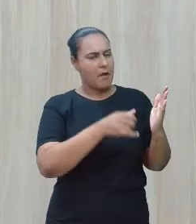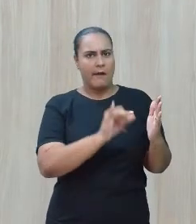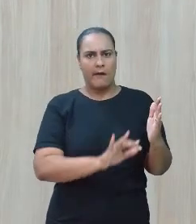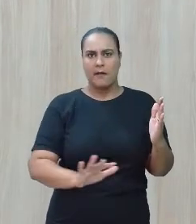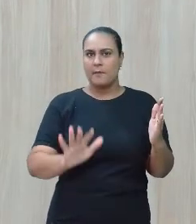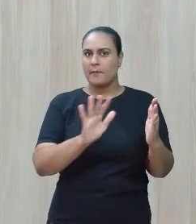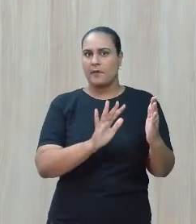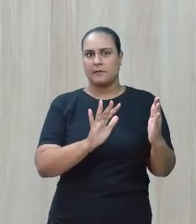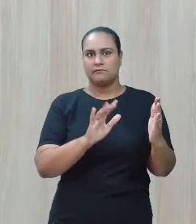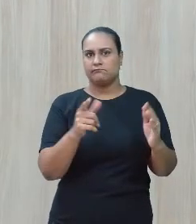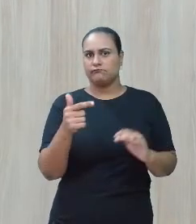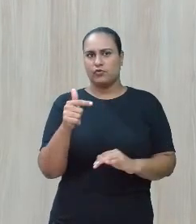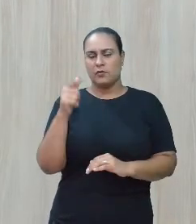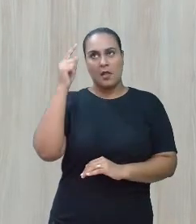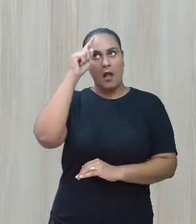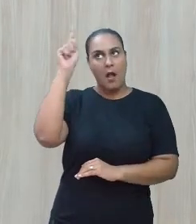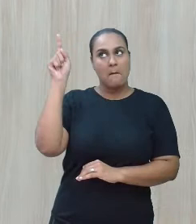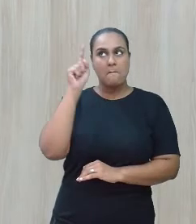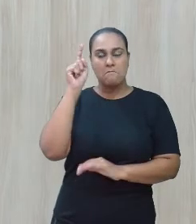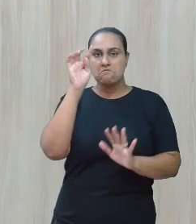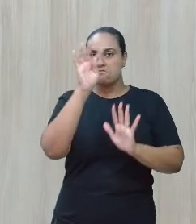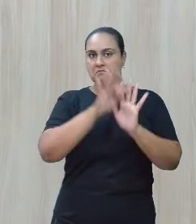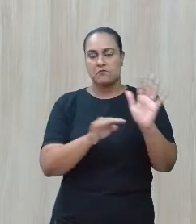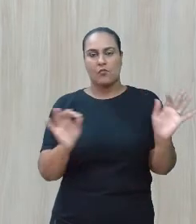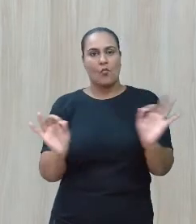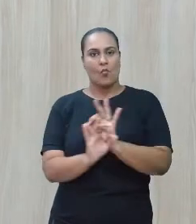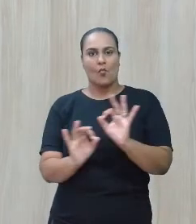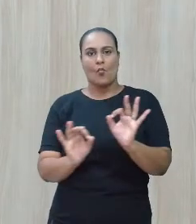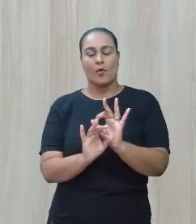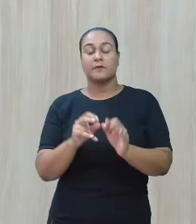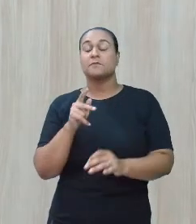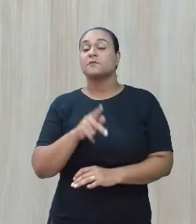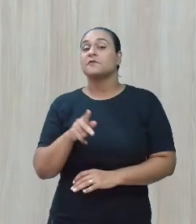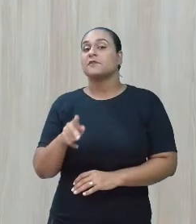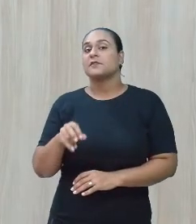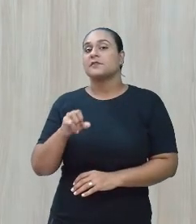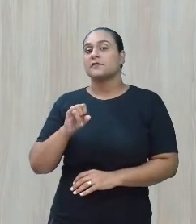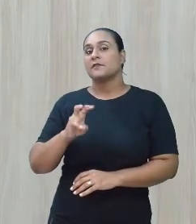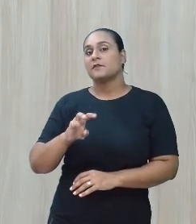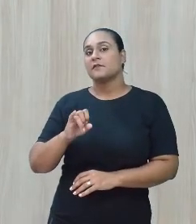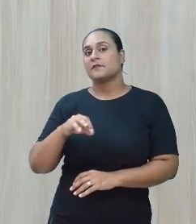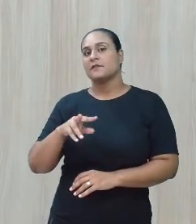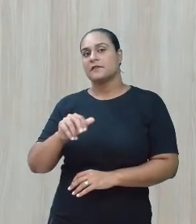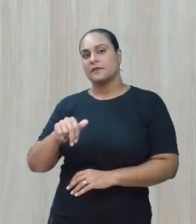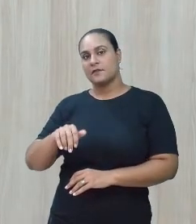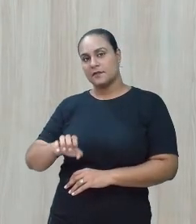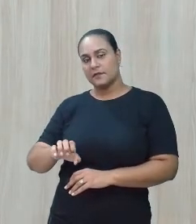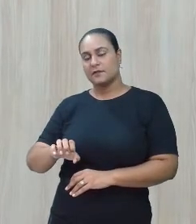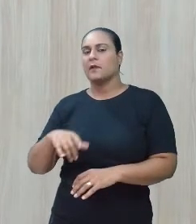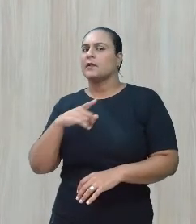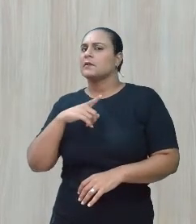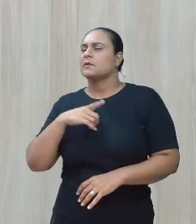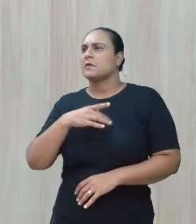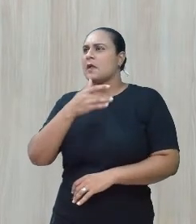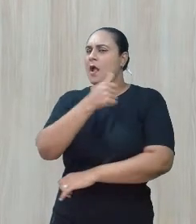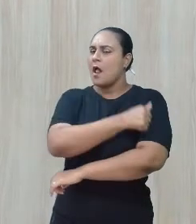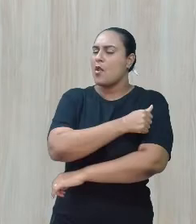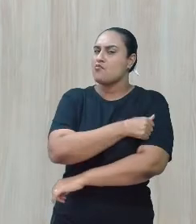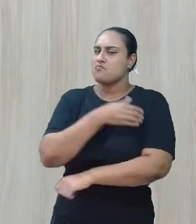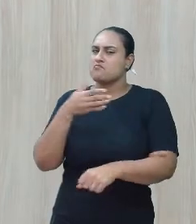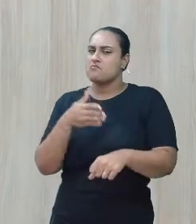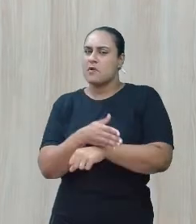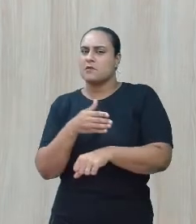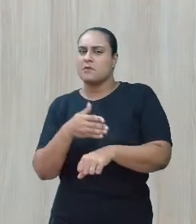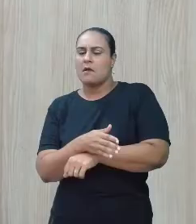balãozinho seguindo, não é? E aí, professora Viviane, tem alguém interagindo aí, fazendo pergunta?